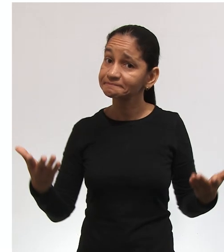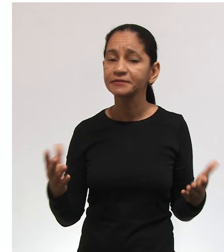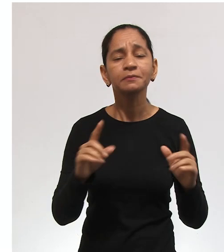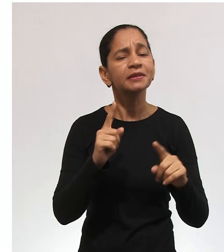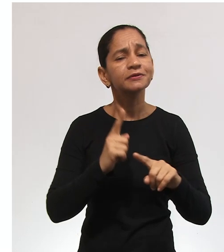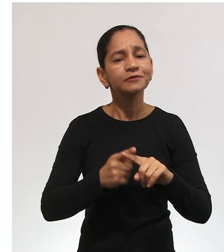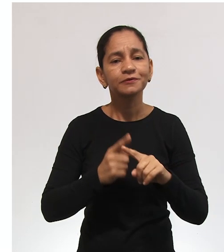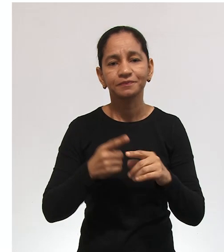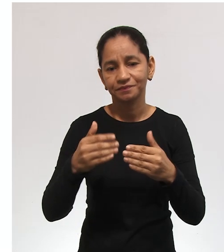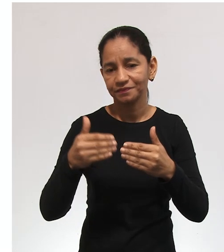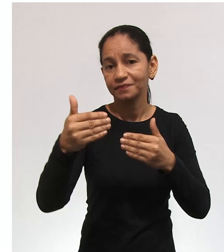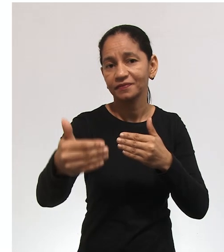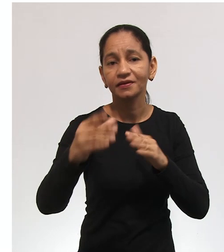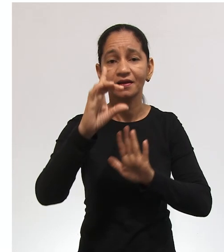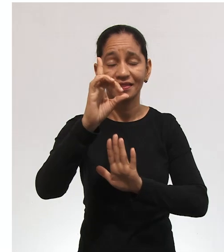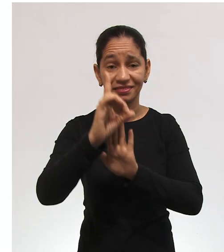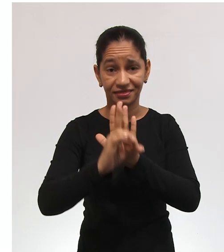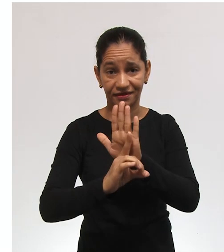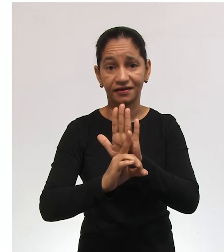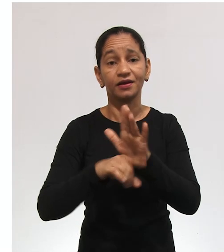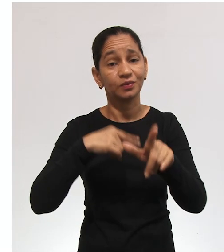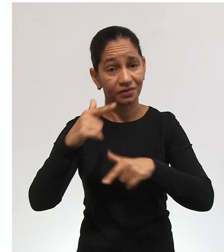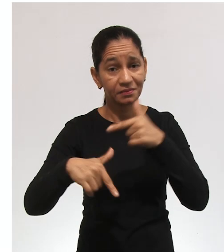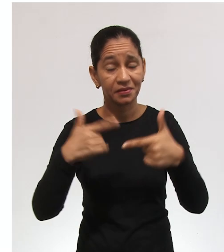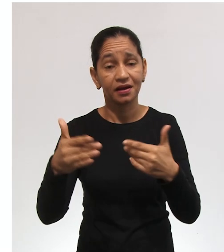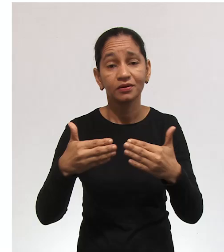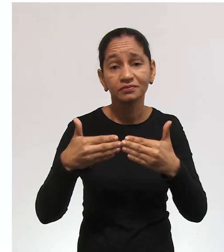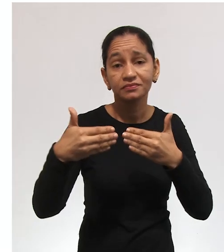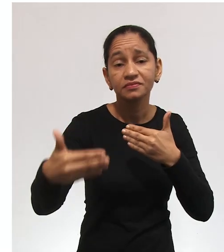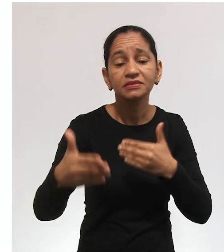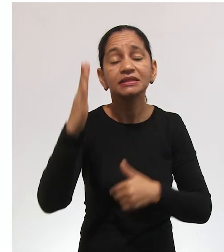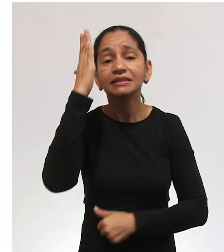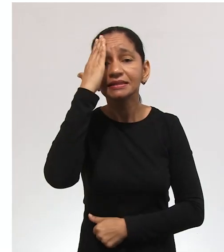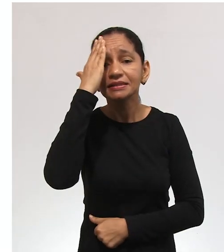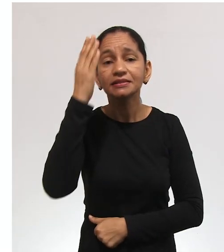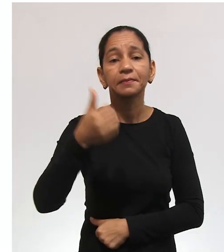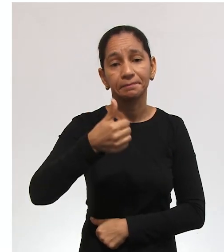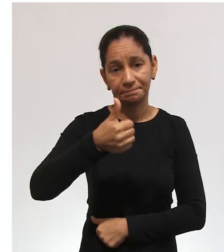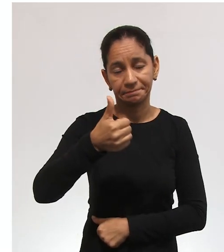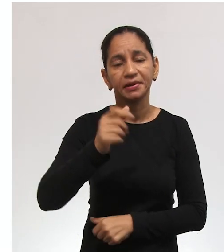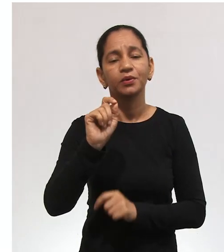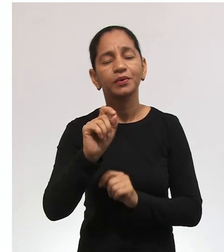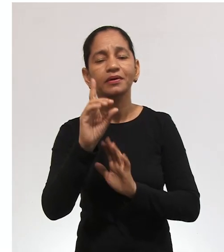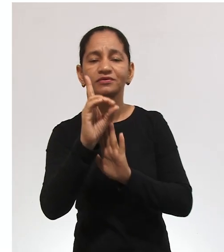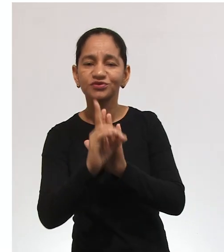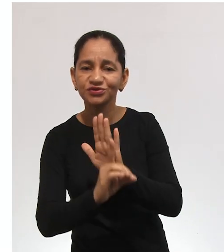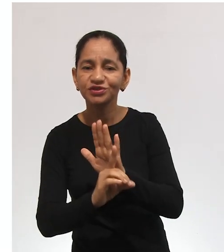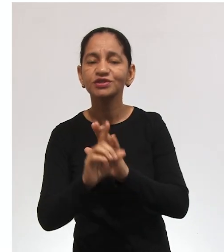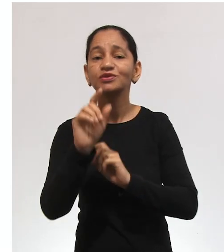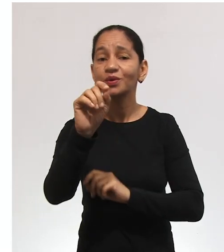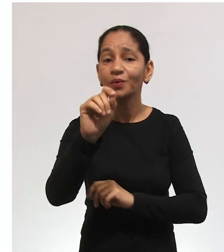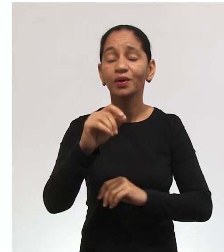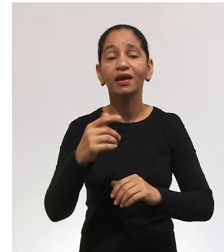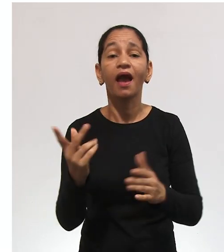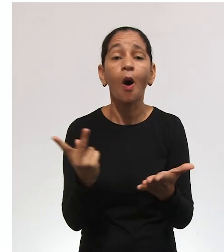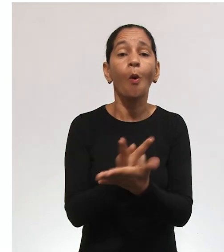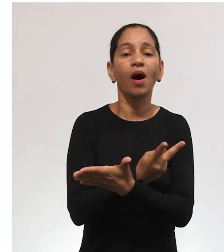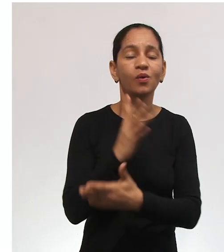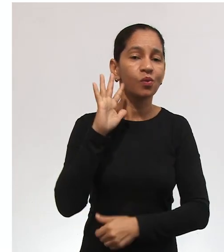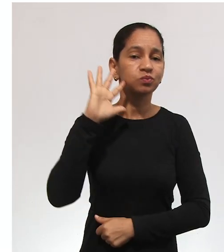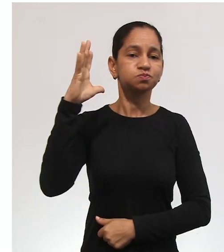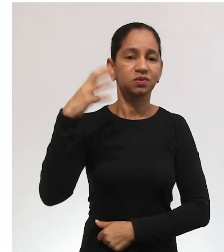que surge então o direito do trabalho? Primeiramente, a gente tem que entender que o direito do trabalho é uma reação